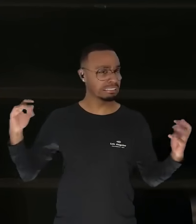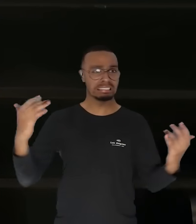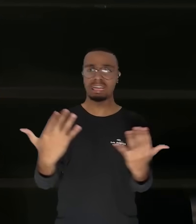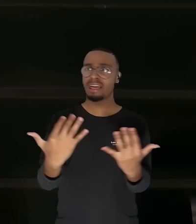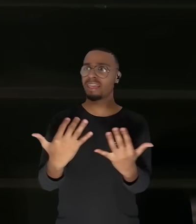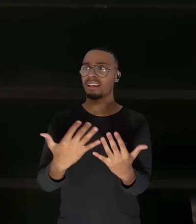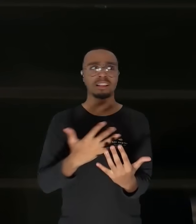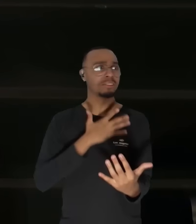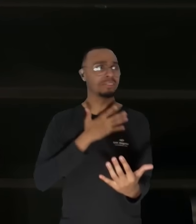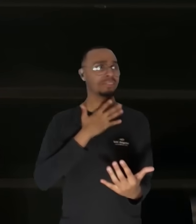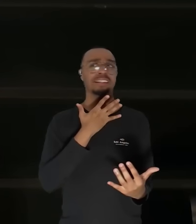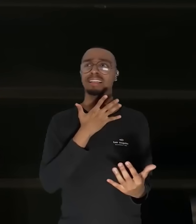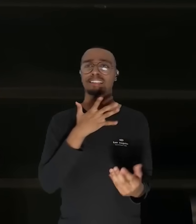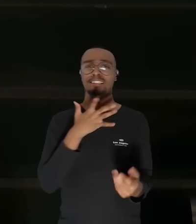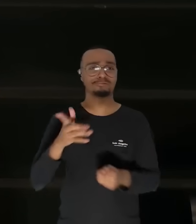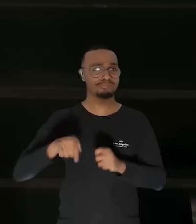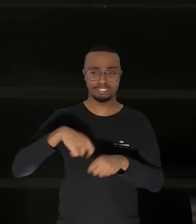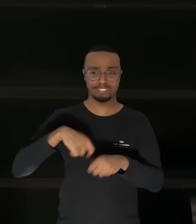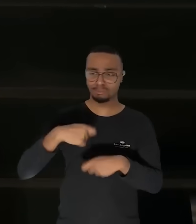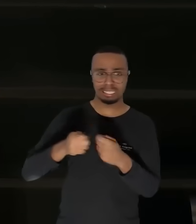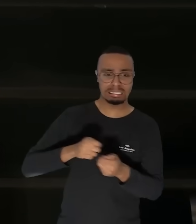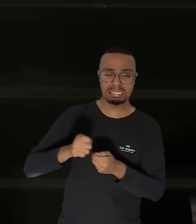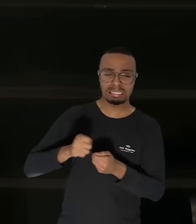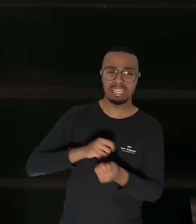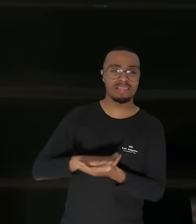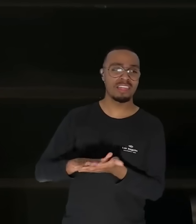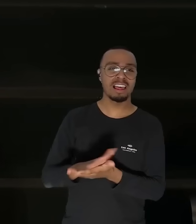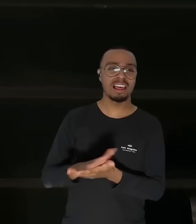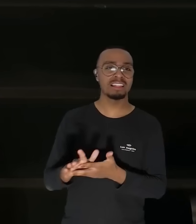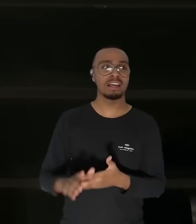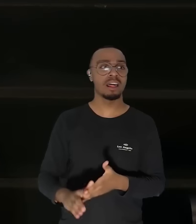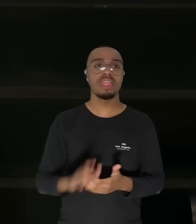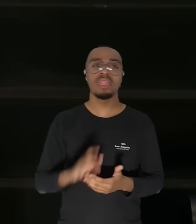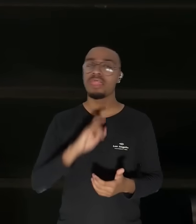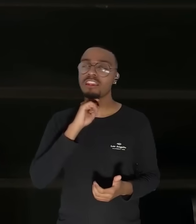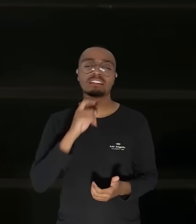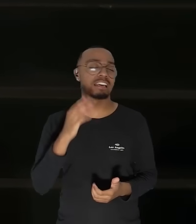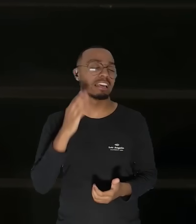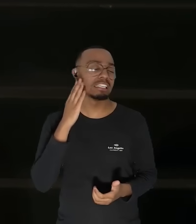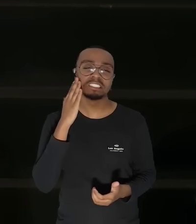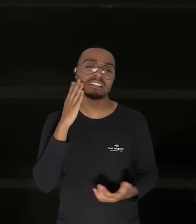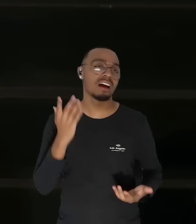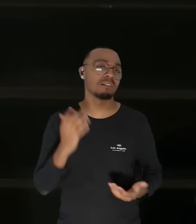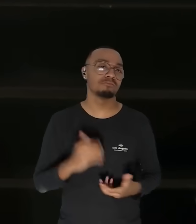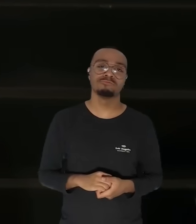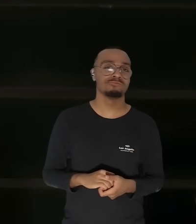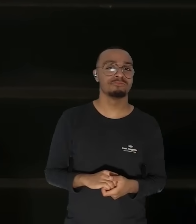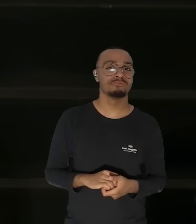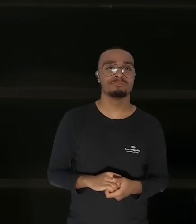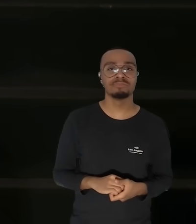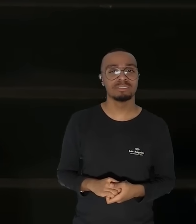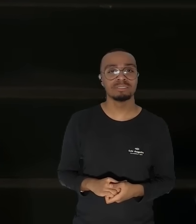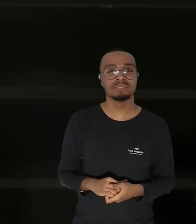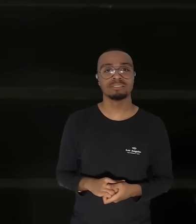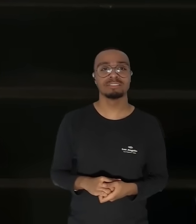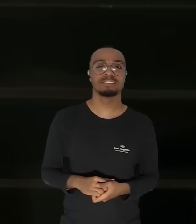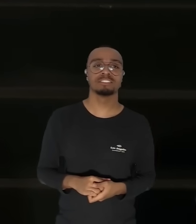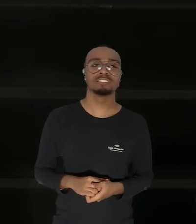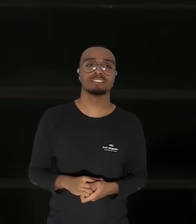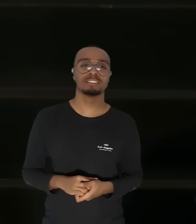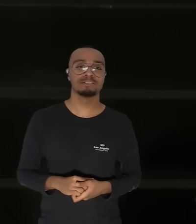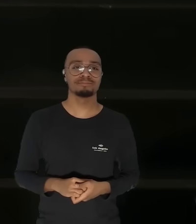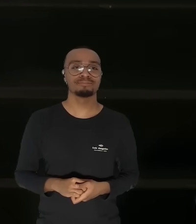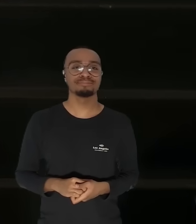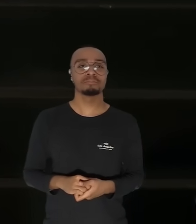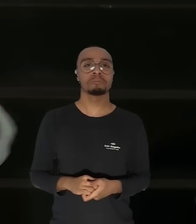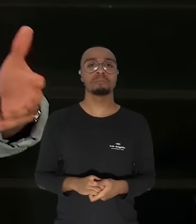inadministrável, surpreendente e perigosa, e ninguém sabe. Ninguém sabe. Ninguém sabe. E tem tempestades